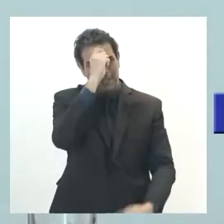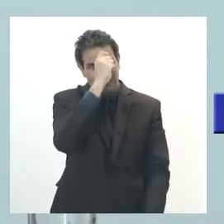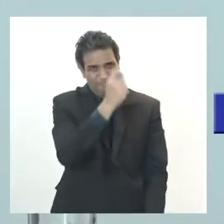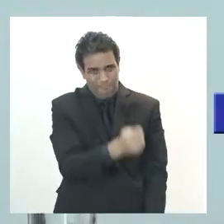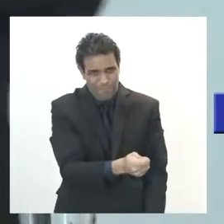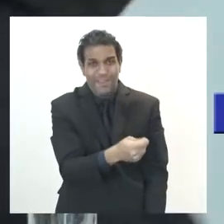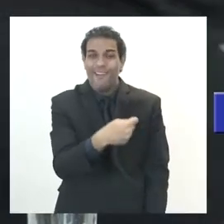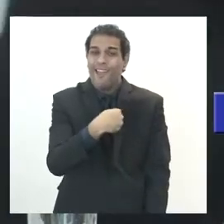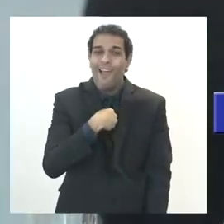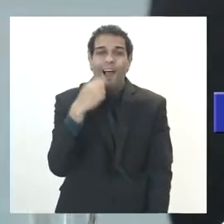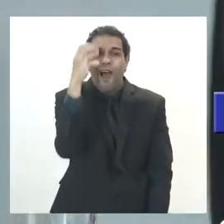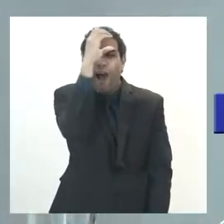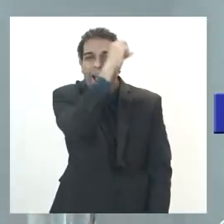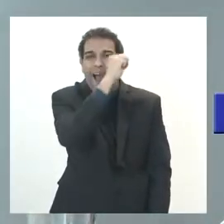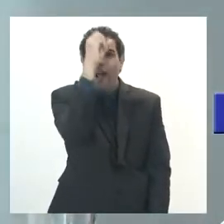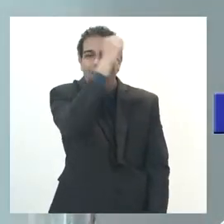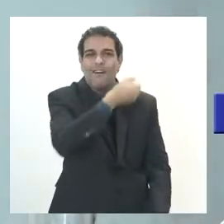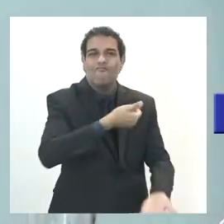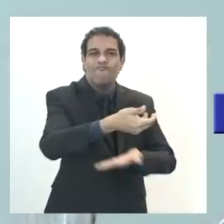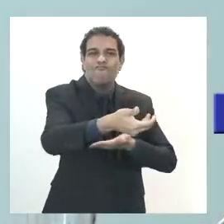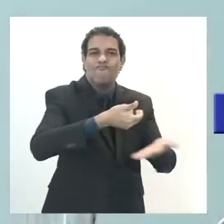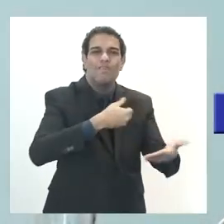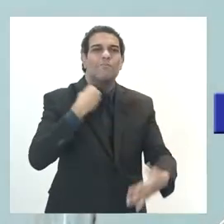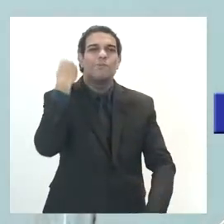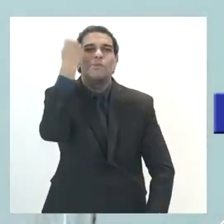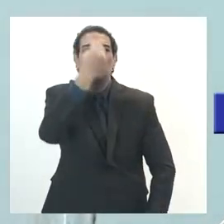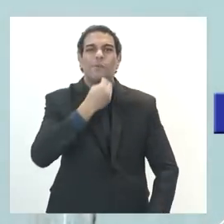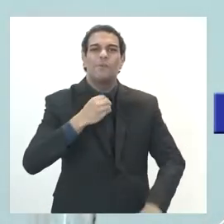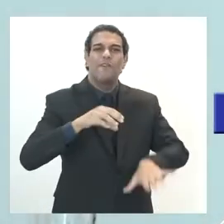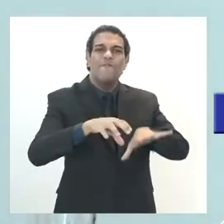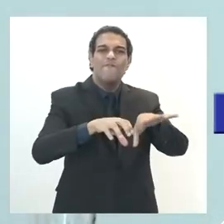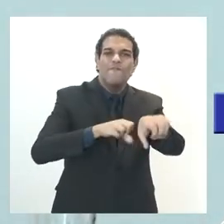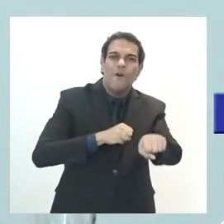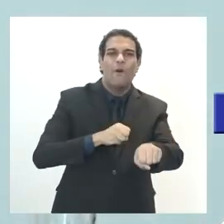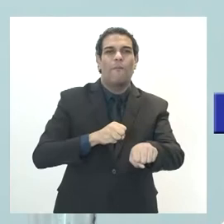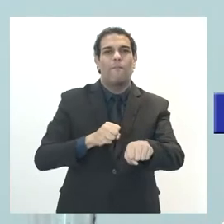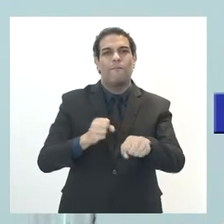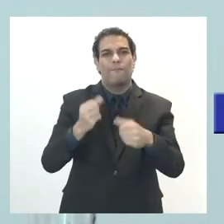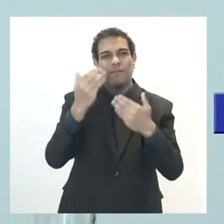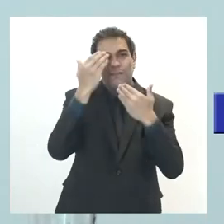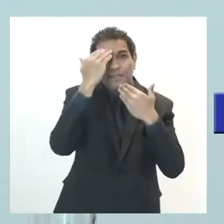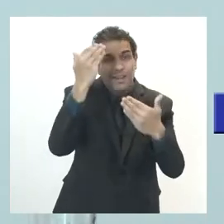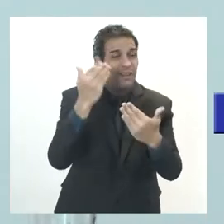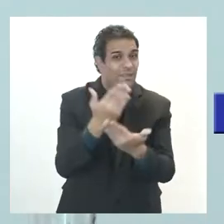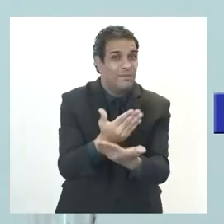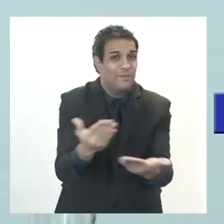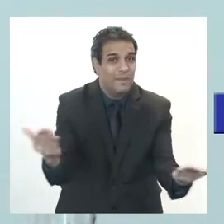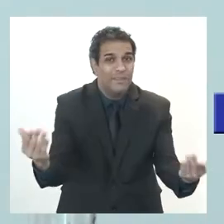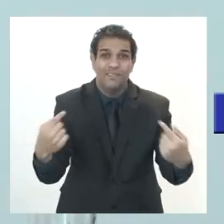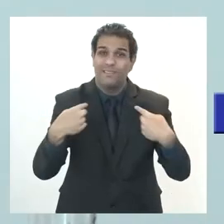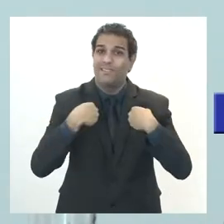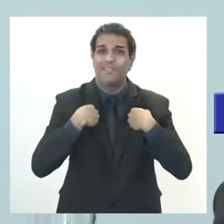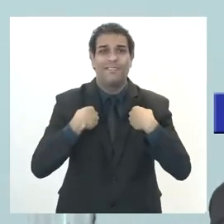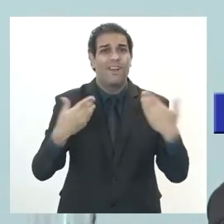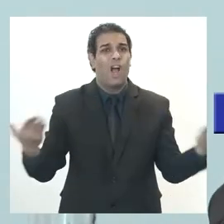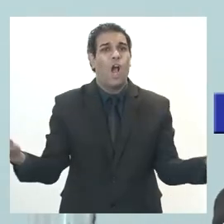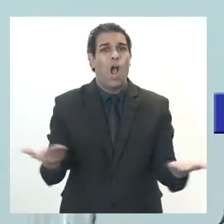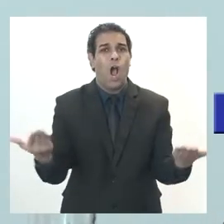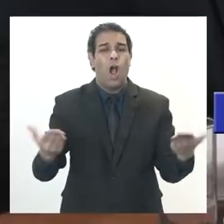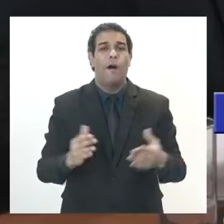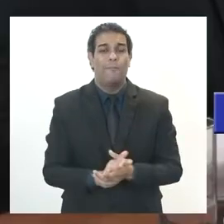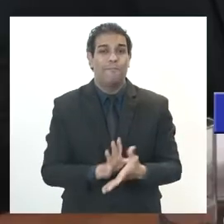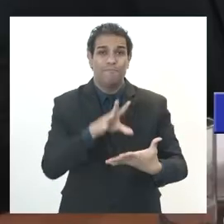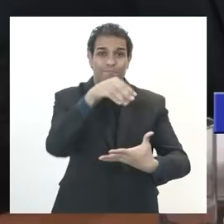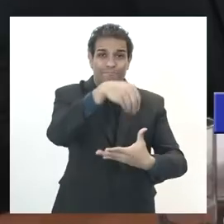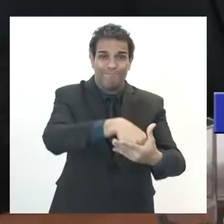na qual eu aprendi muito né me especializei Graças a vocês e eu só tenho agradecer e hoje eu estou na